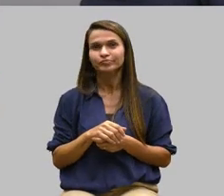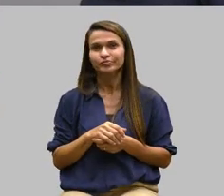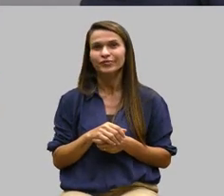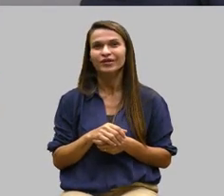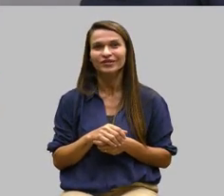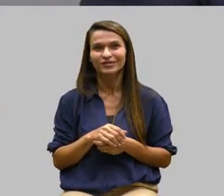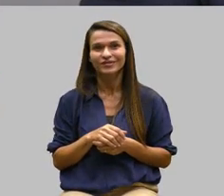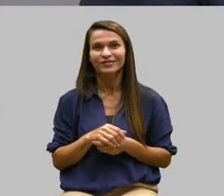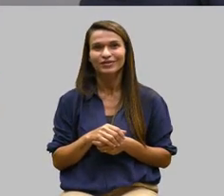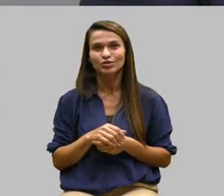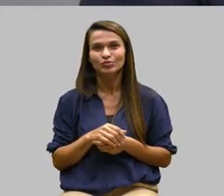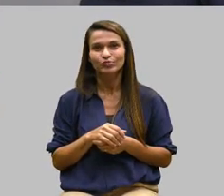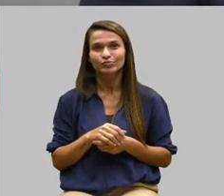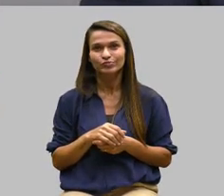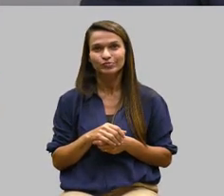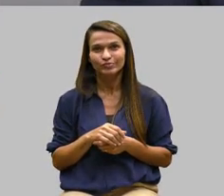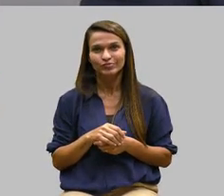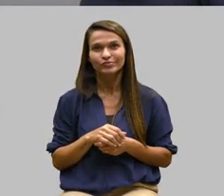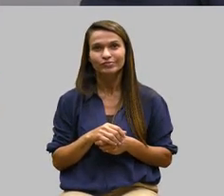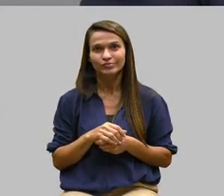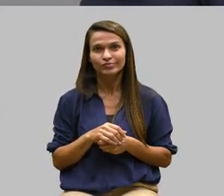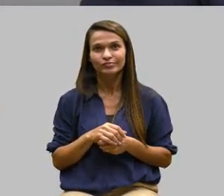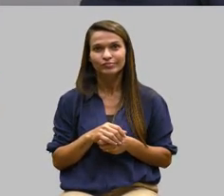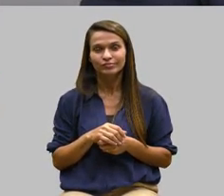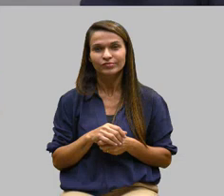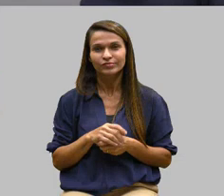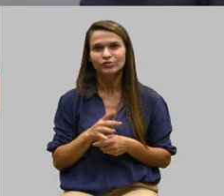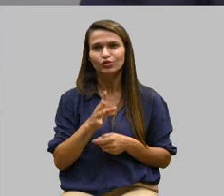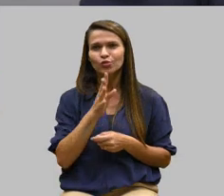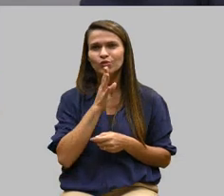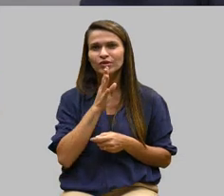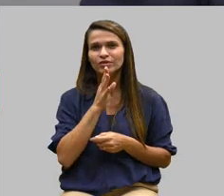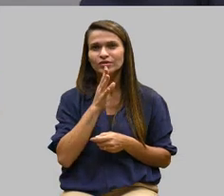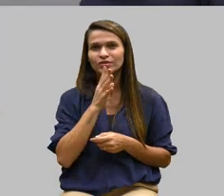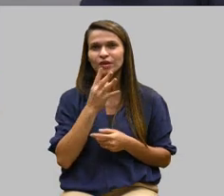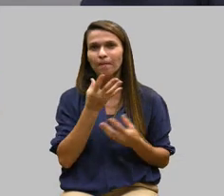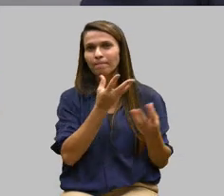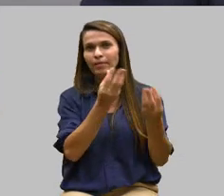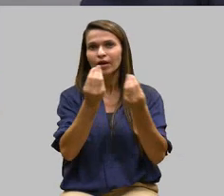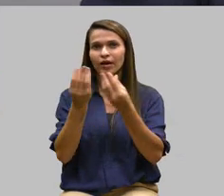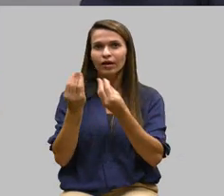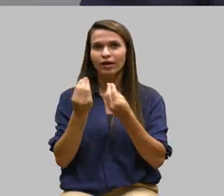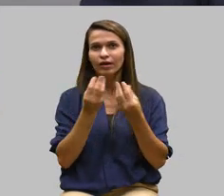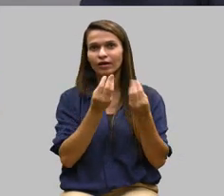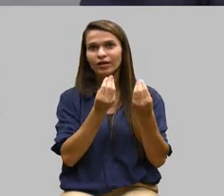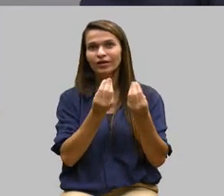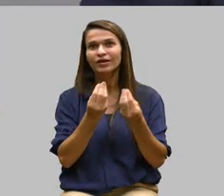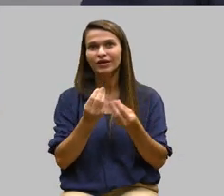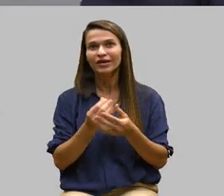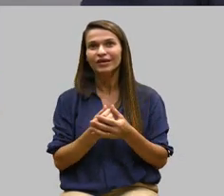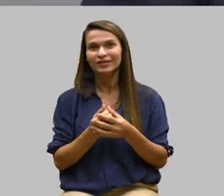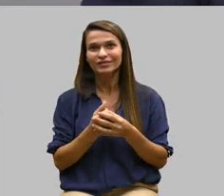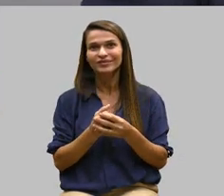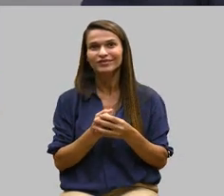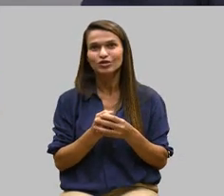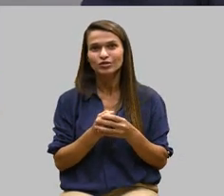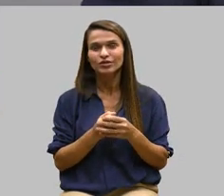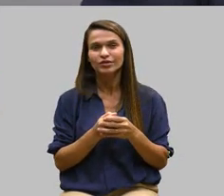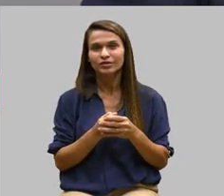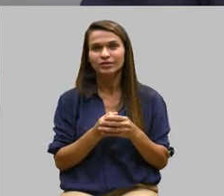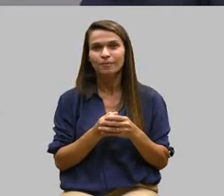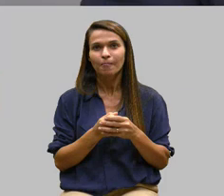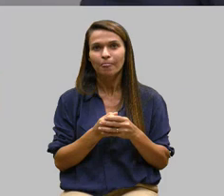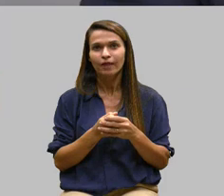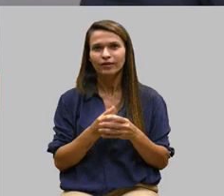conforme é de conhecimento da maioria um dos grandes eixos da política nacional de promoção da saúde